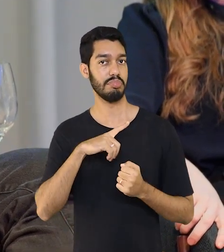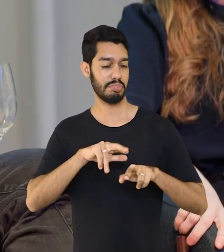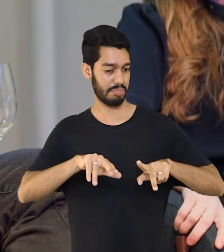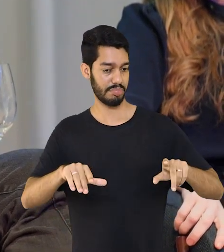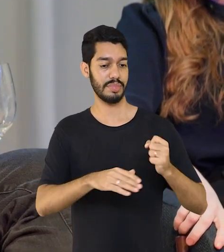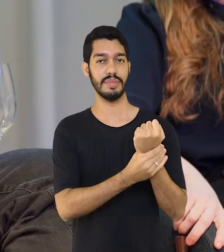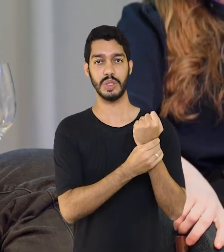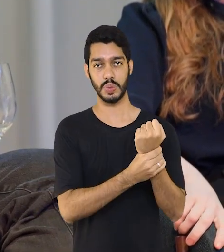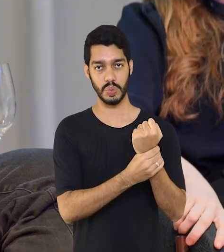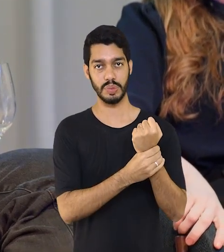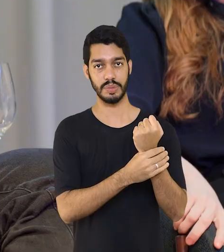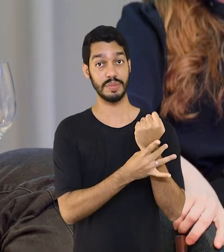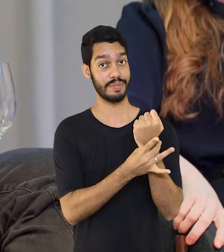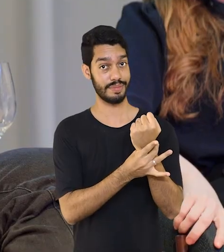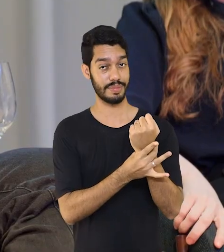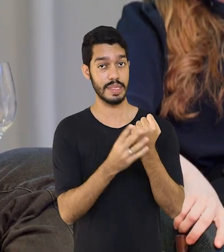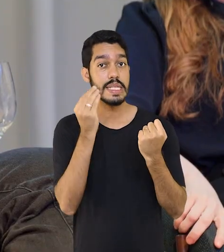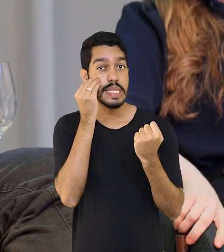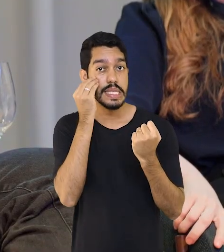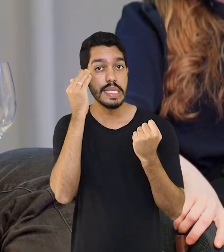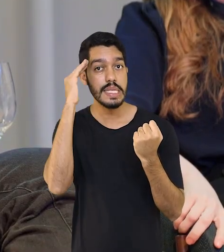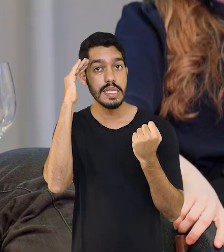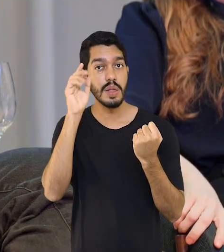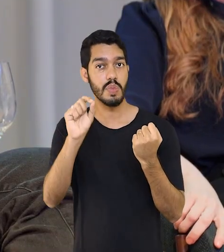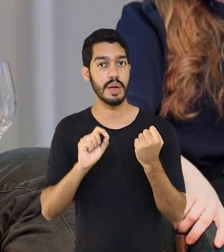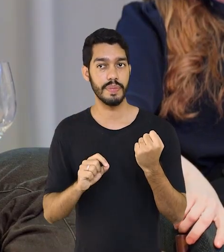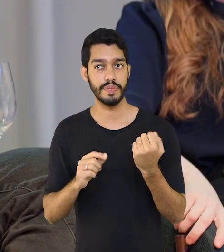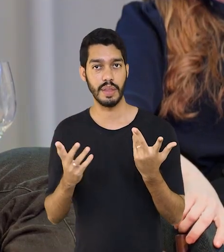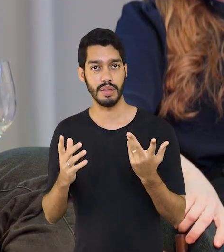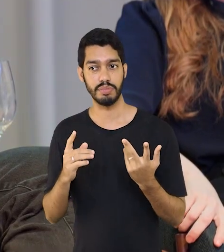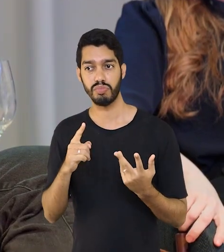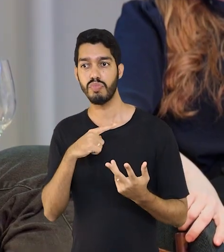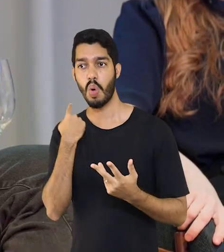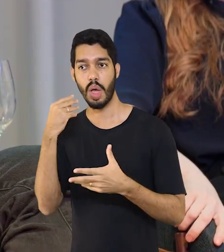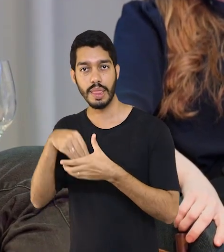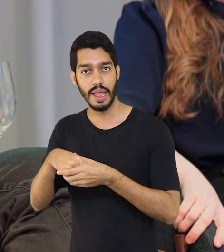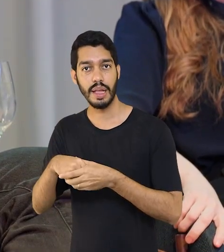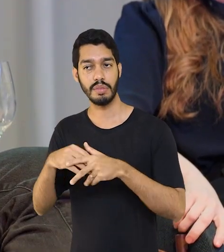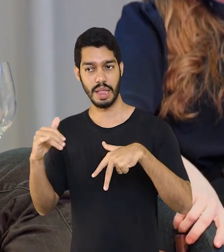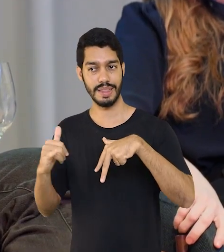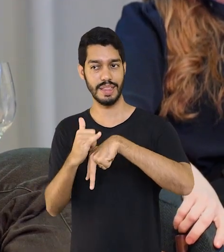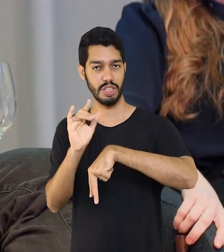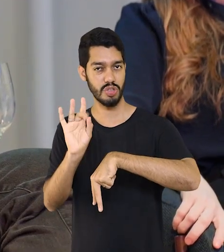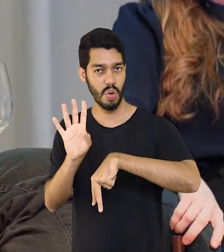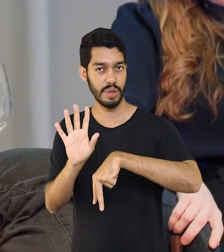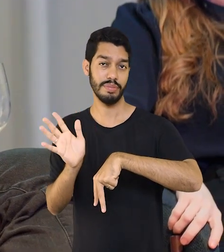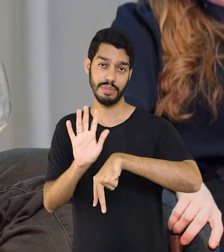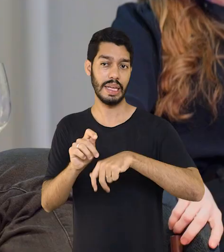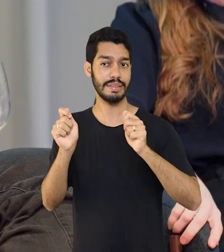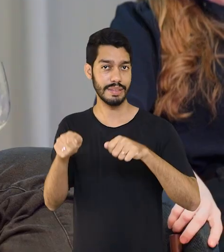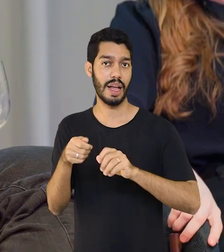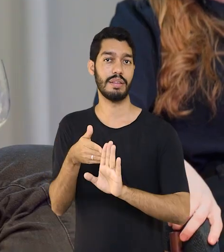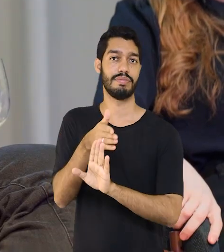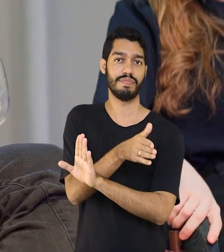sistemas seguros que tenta compreender que a morte no trânsito não é acidente, a morte é algo